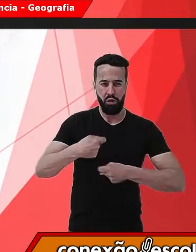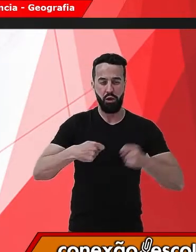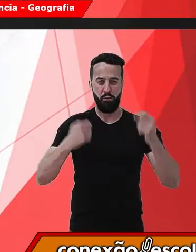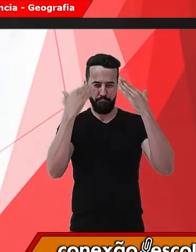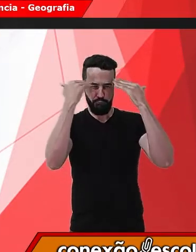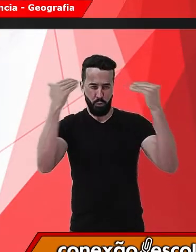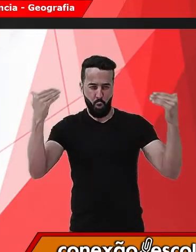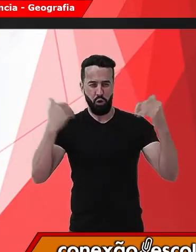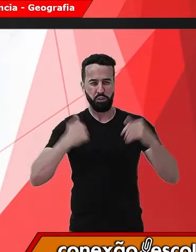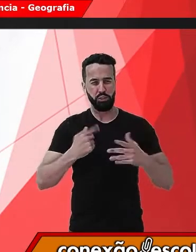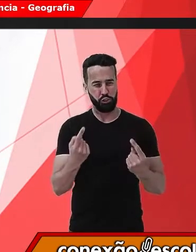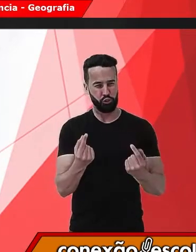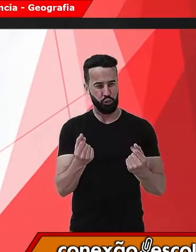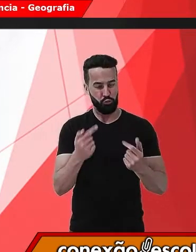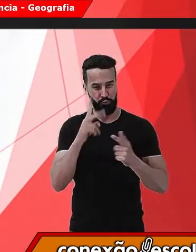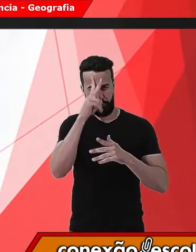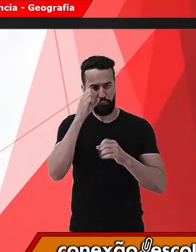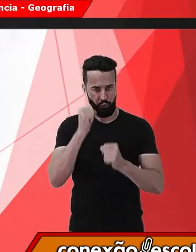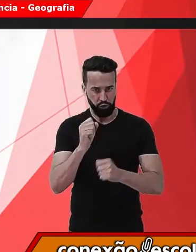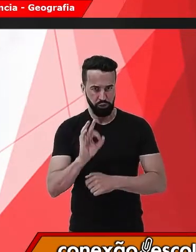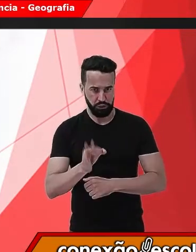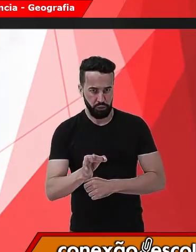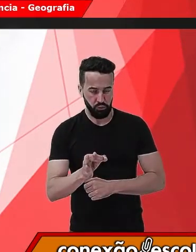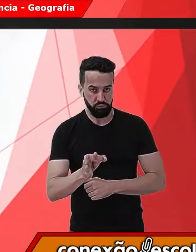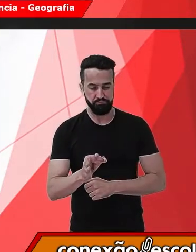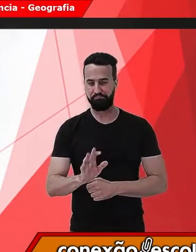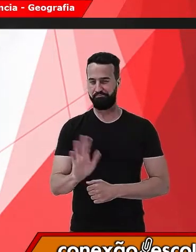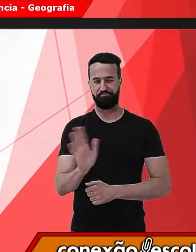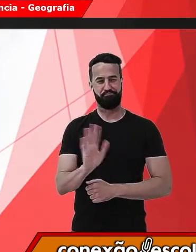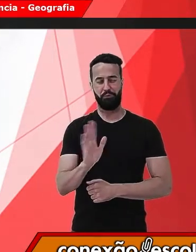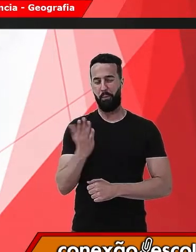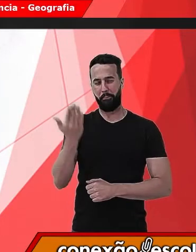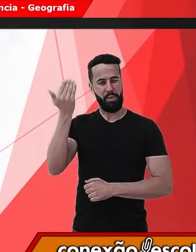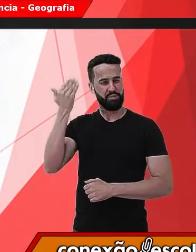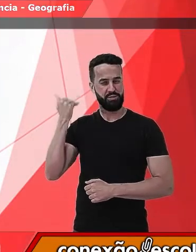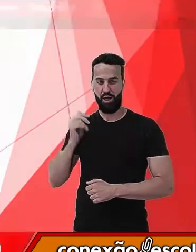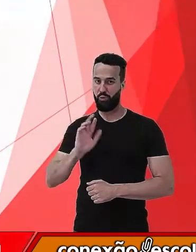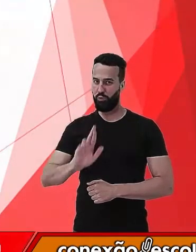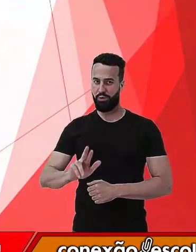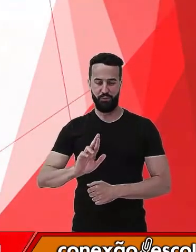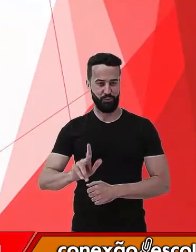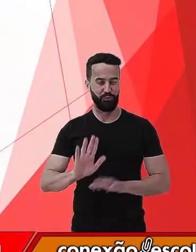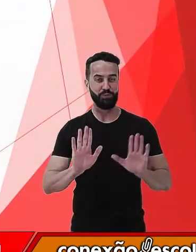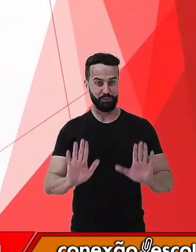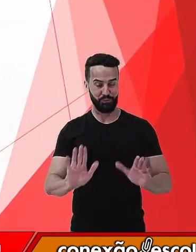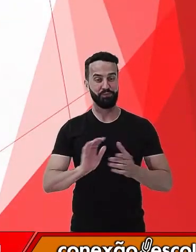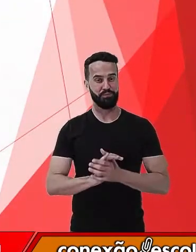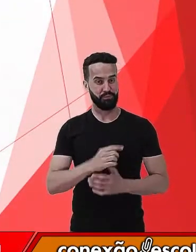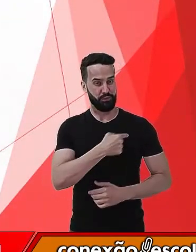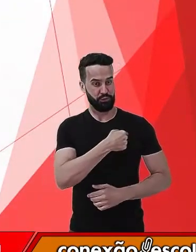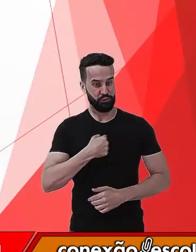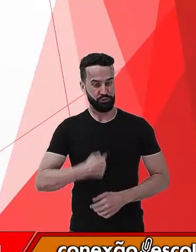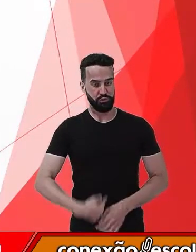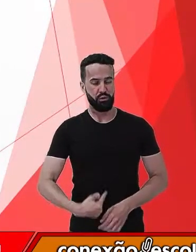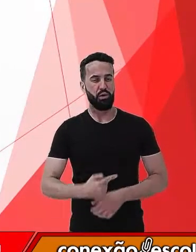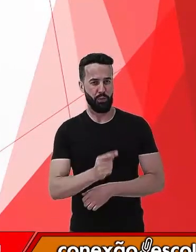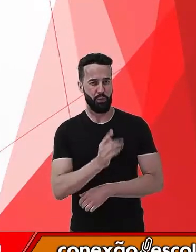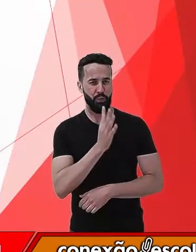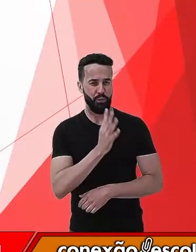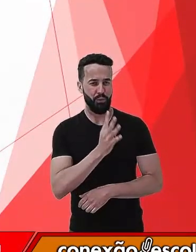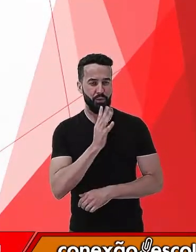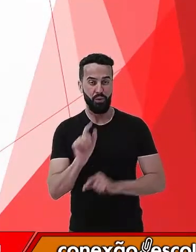14,34 trilhões de dólares, sendo a segunda maior economia do mundo, detentora do